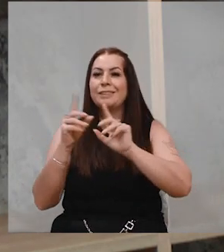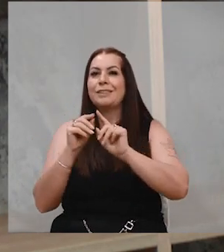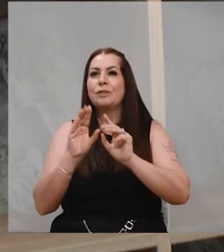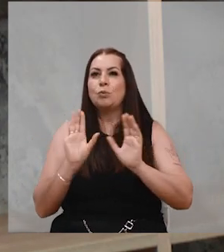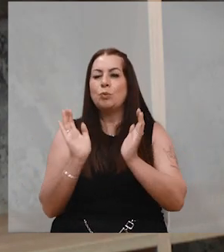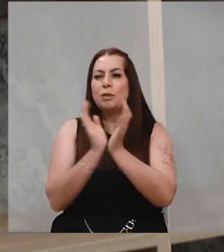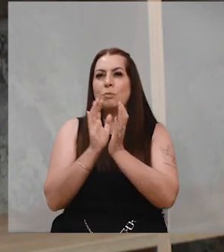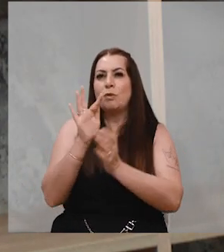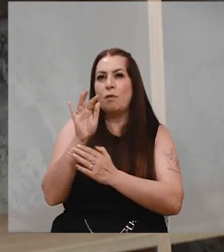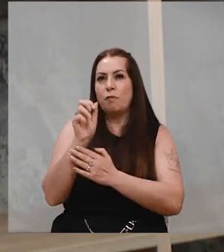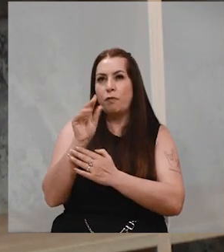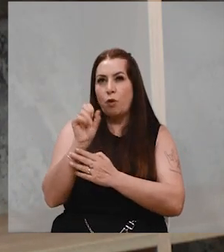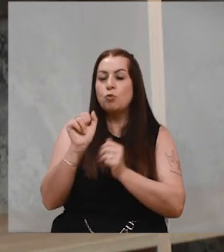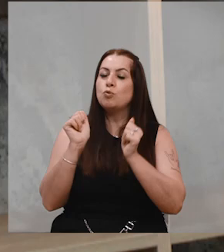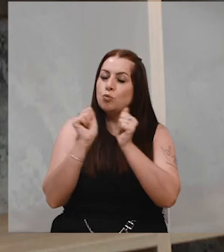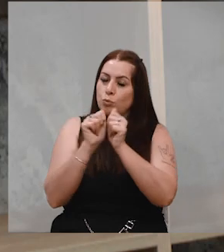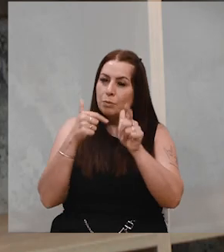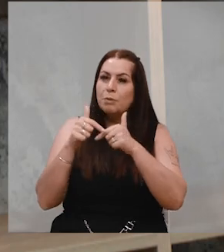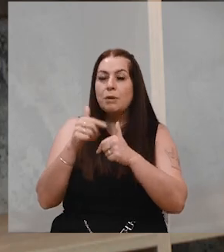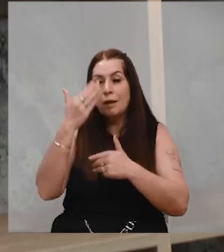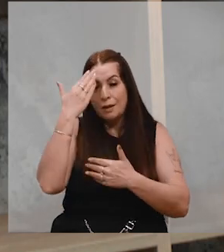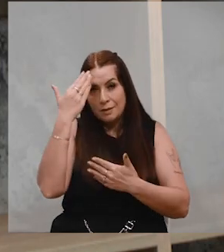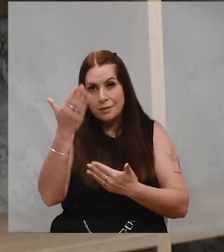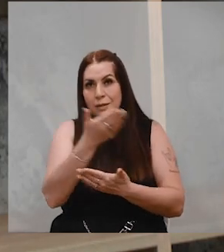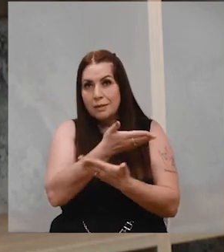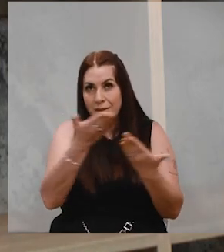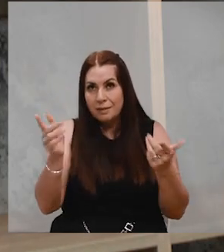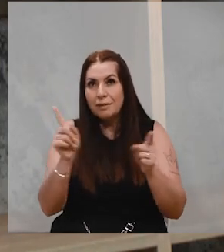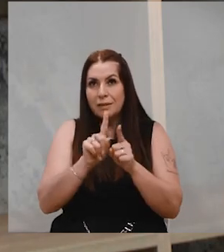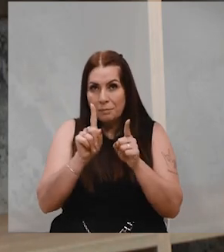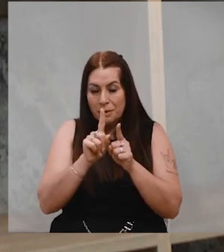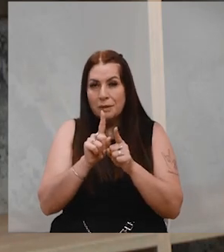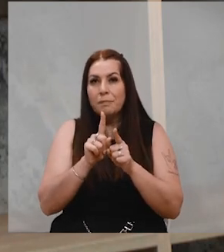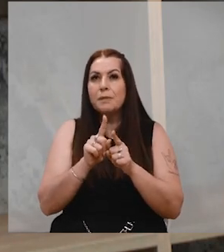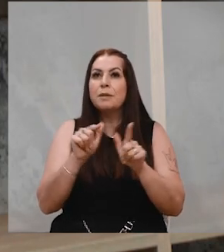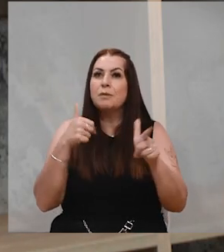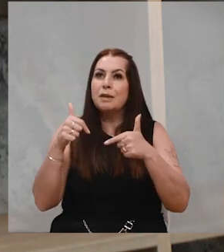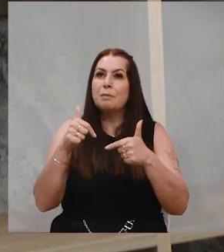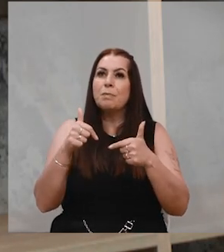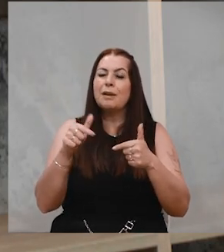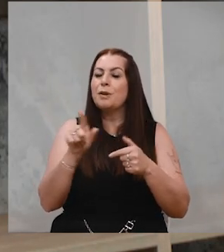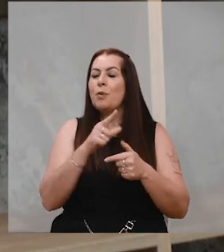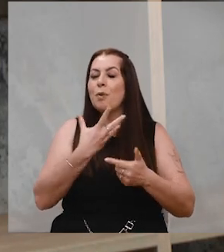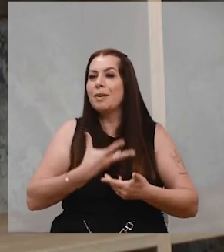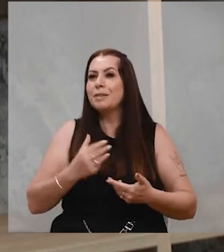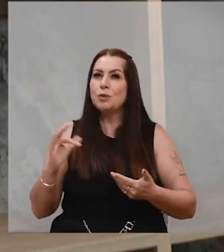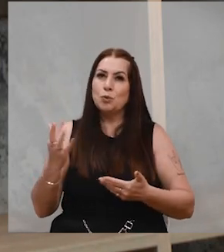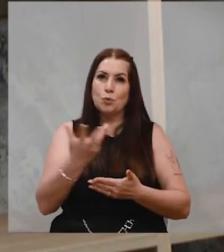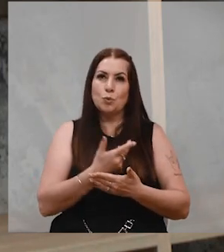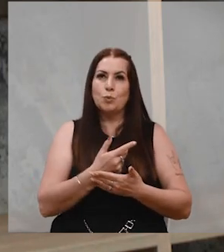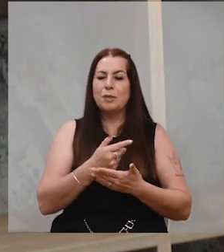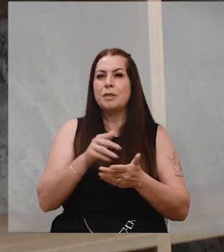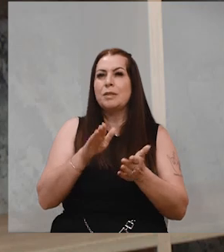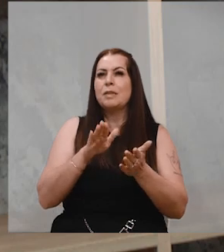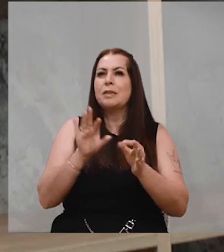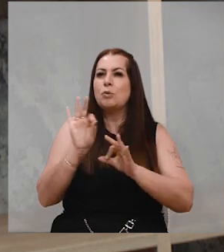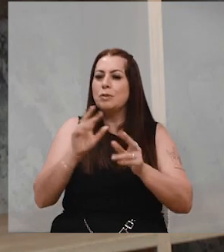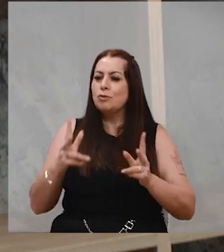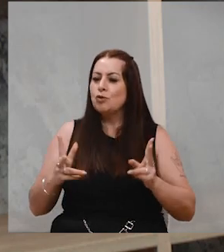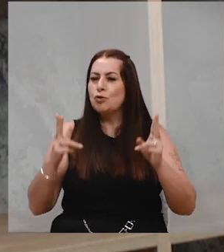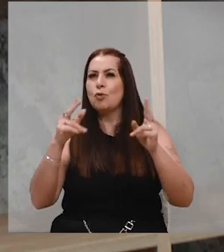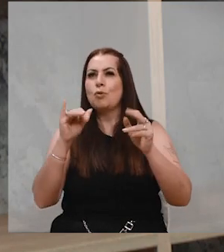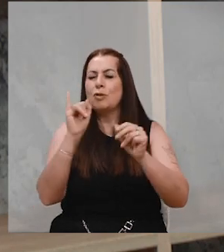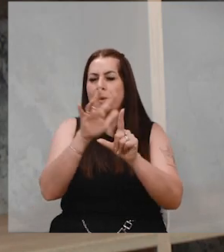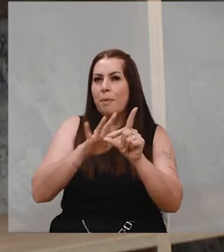está sempre trabalhando com a gente. Agradecer já aqui, inclusive, né, a esse trabalho incansável de todos, editores, direção de